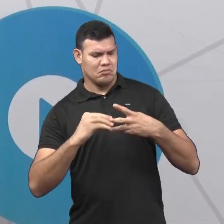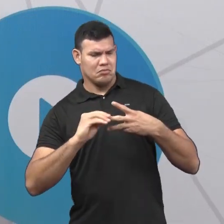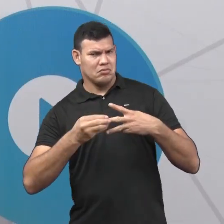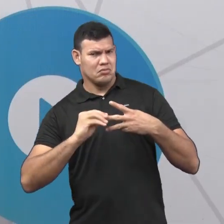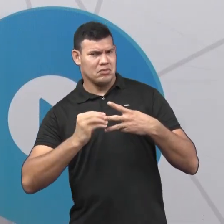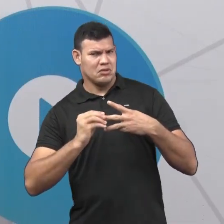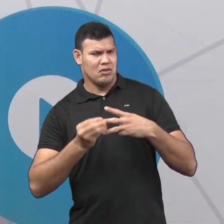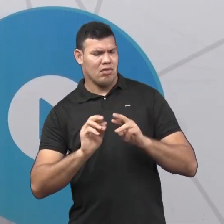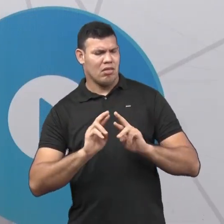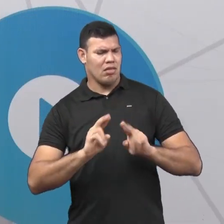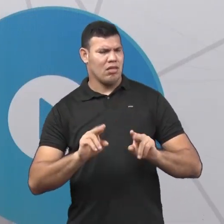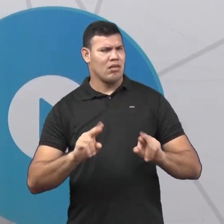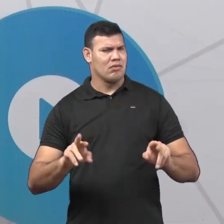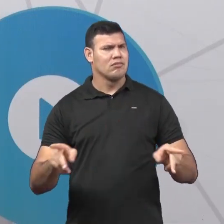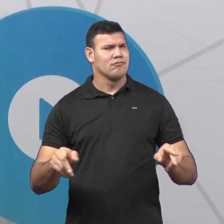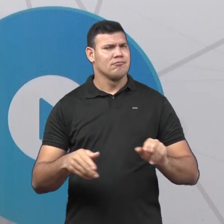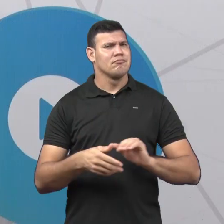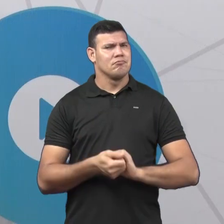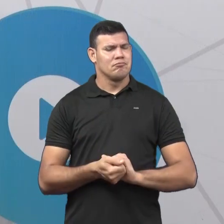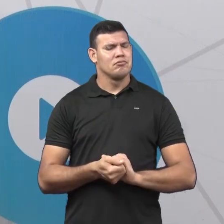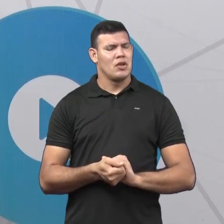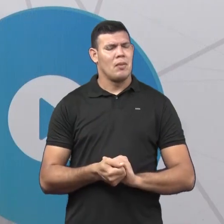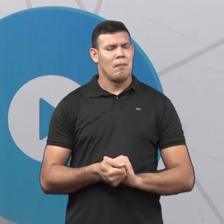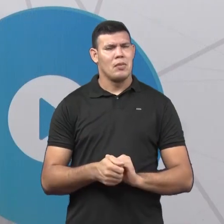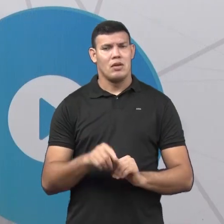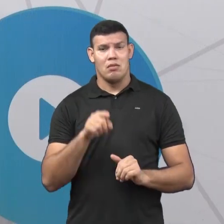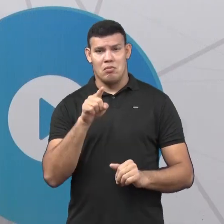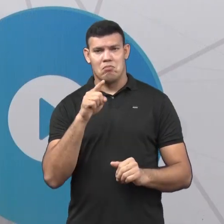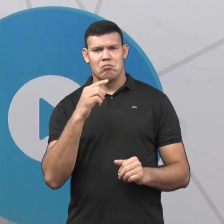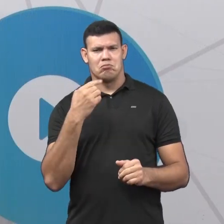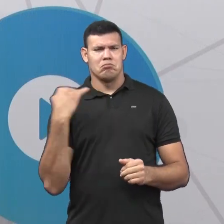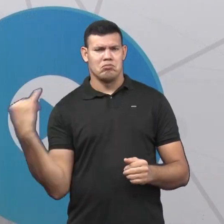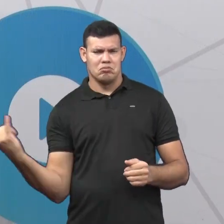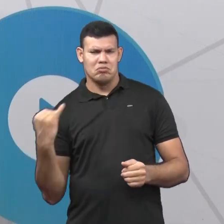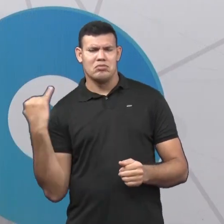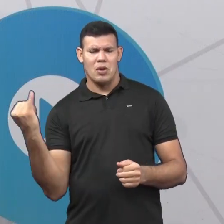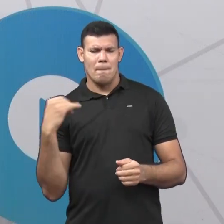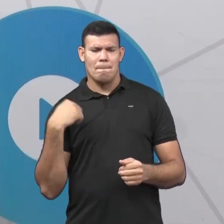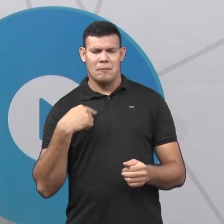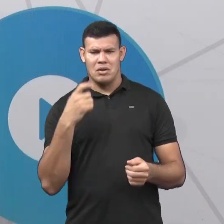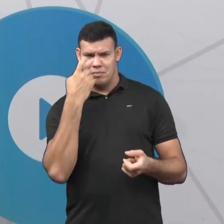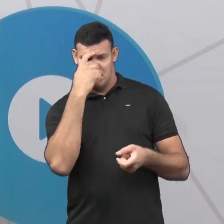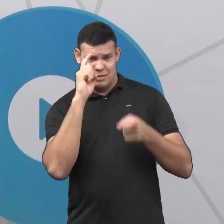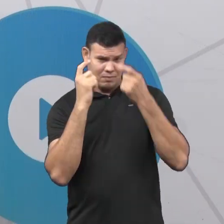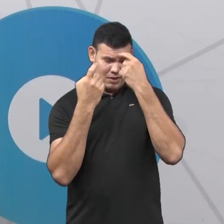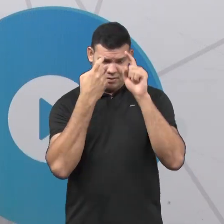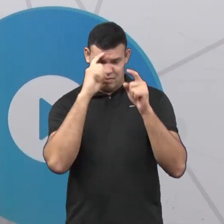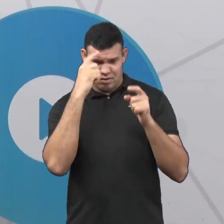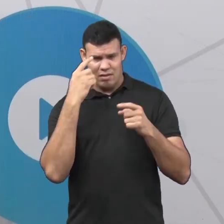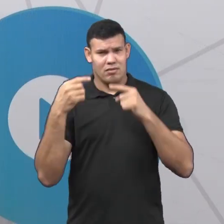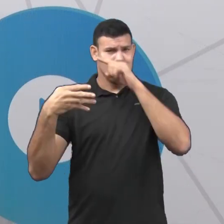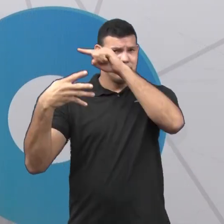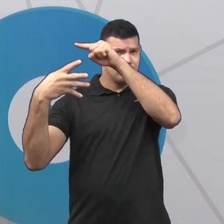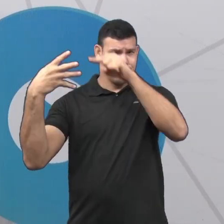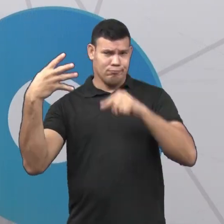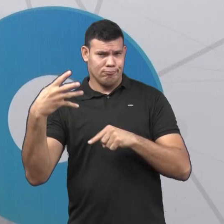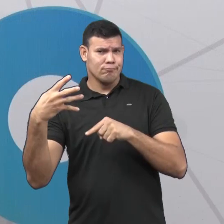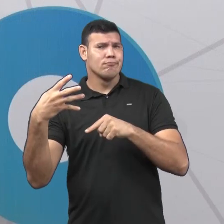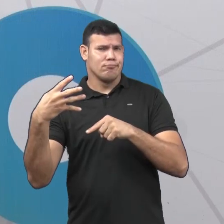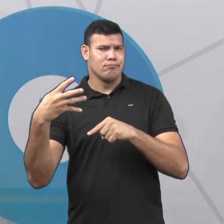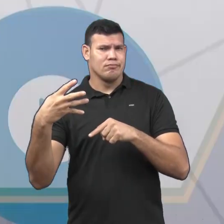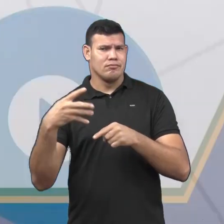são indiferenciadas e elas têm a capacidade de formar vários elementos celulares que compõem o